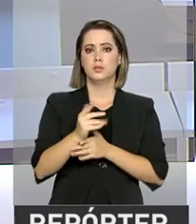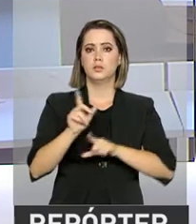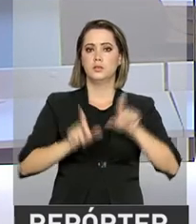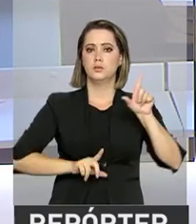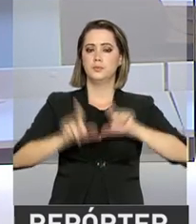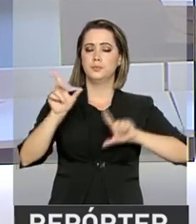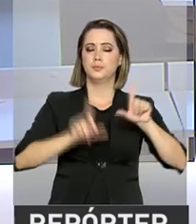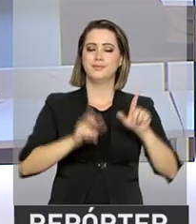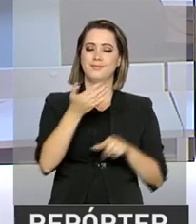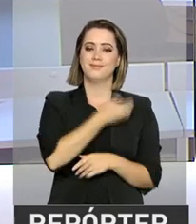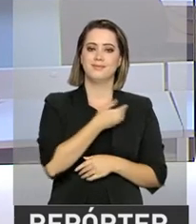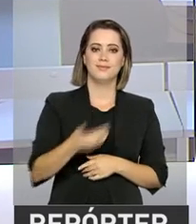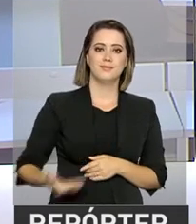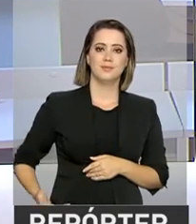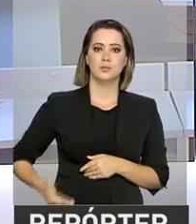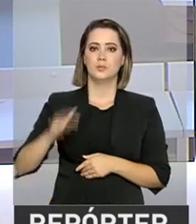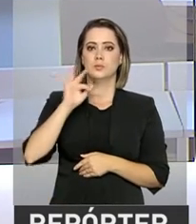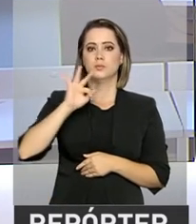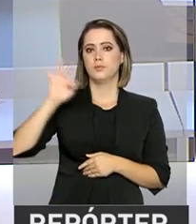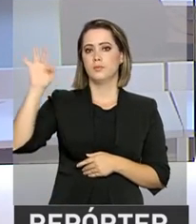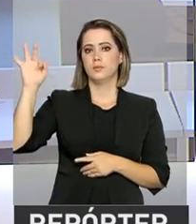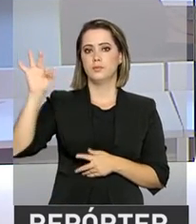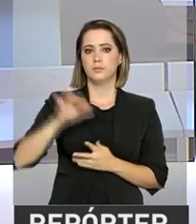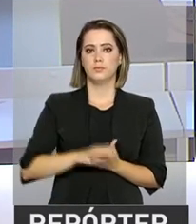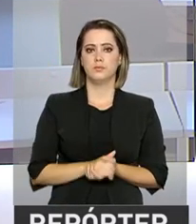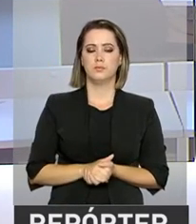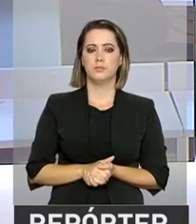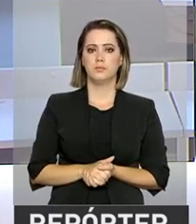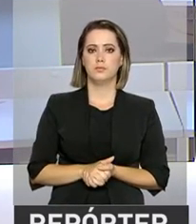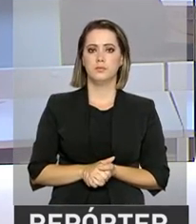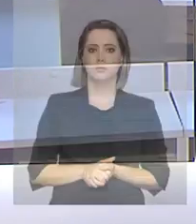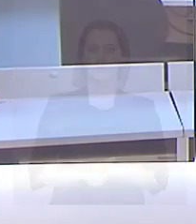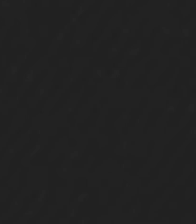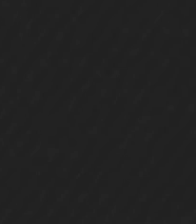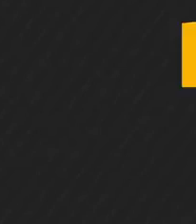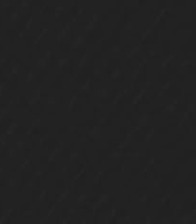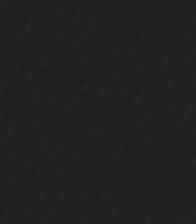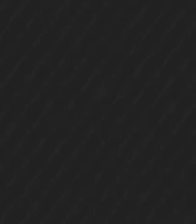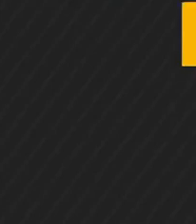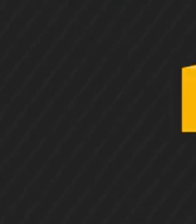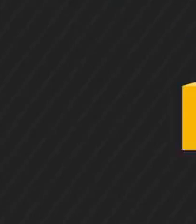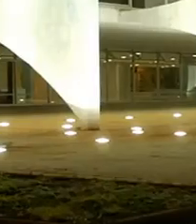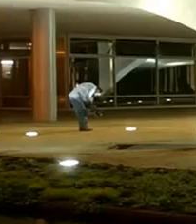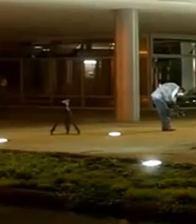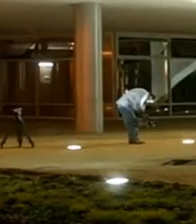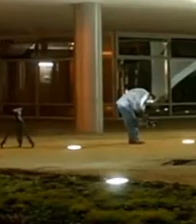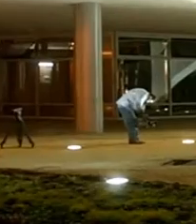Continue com a gente aqui na NBR, a TV do Governo Federal.